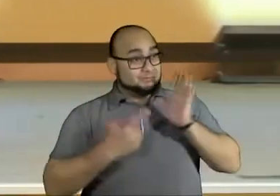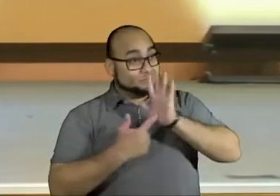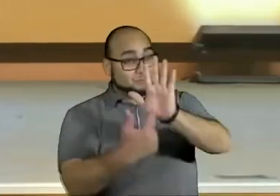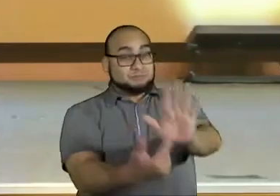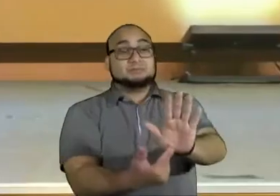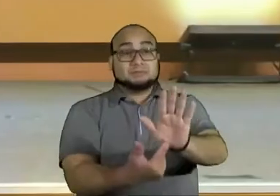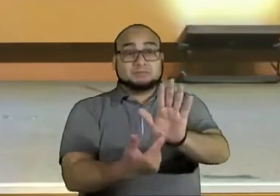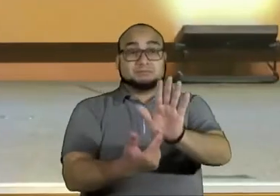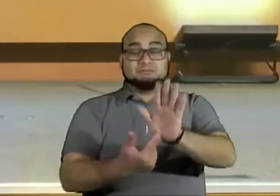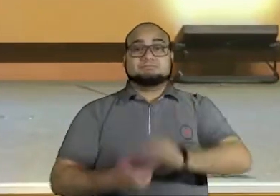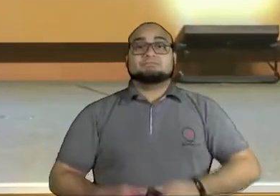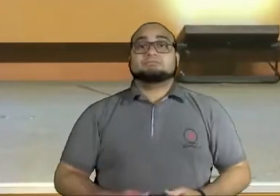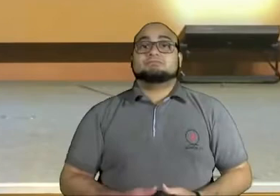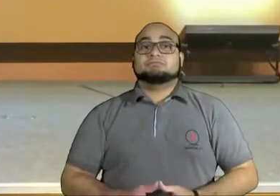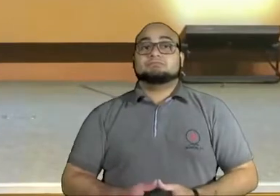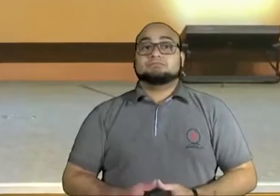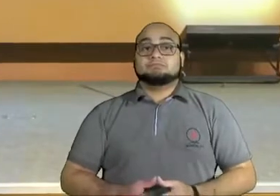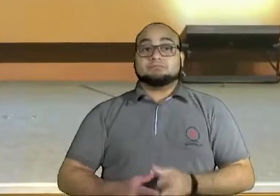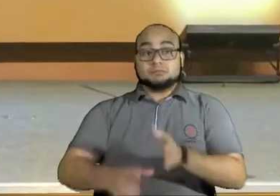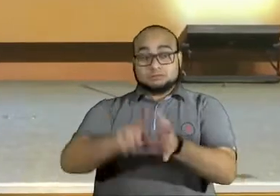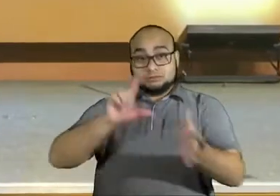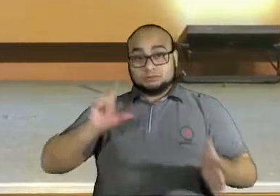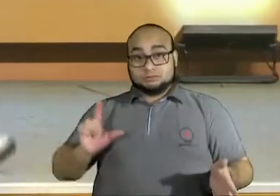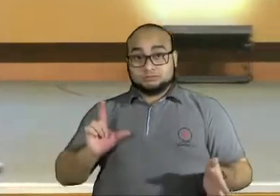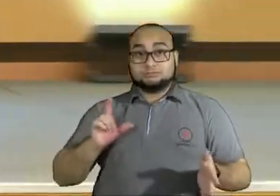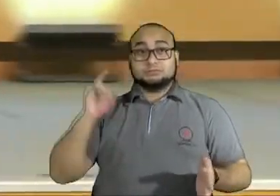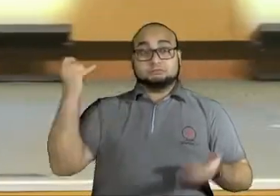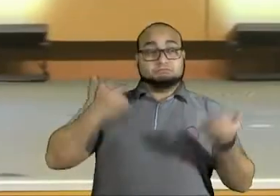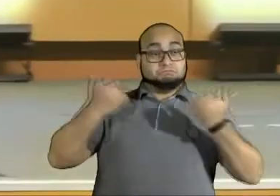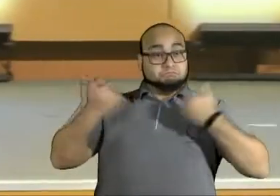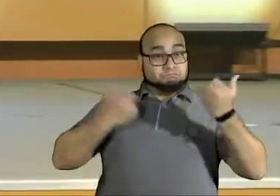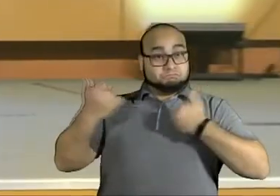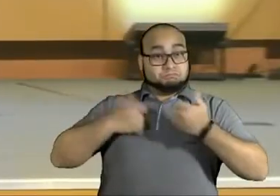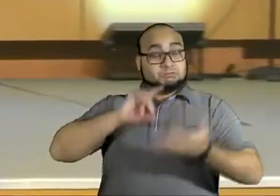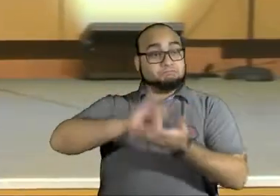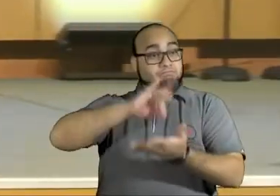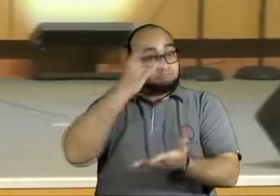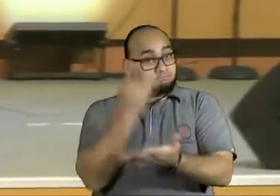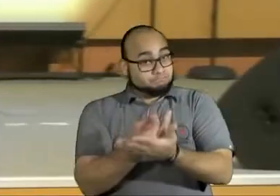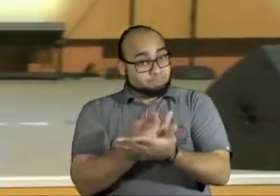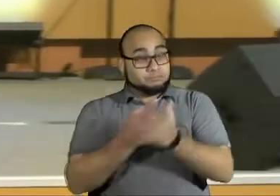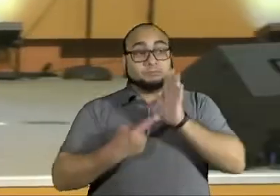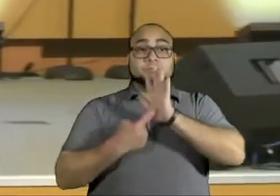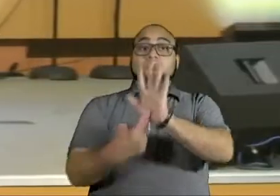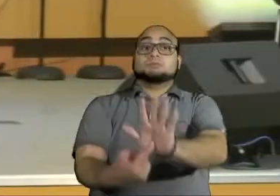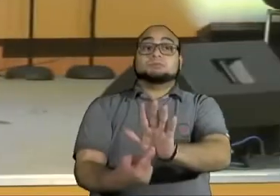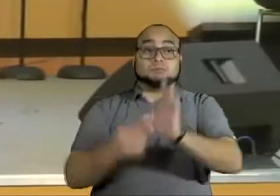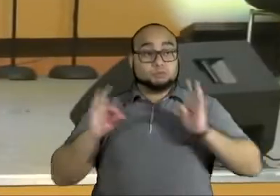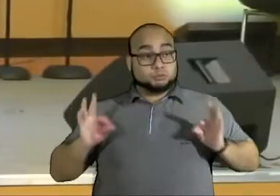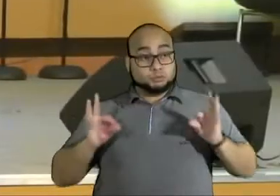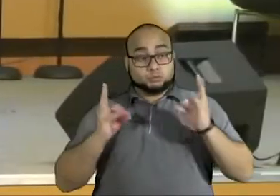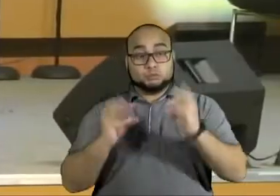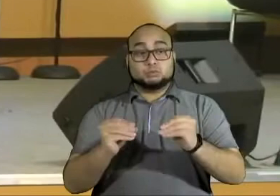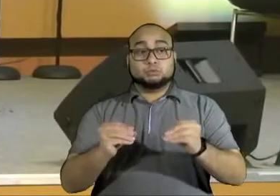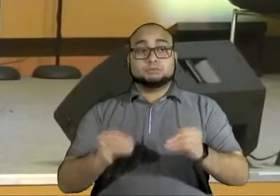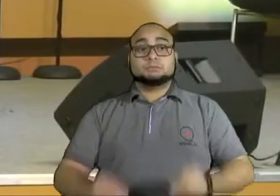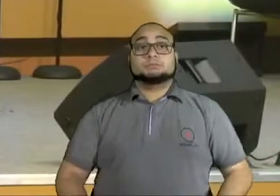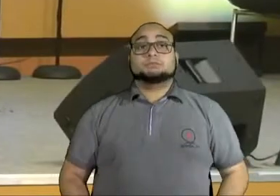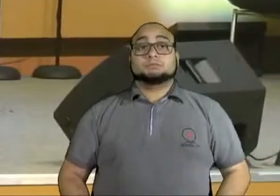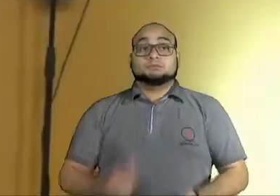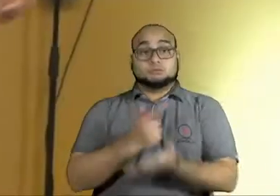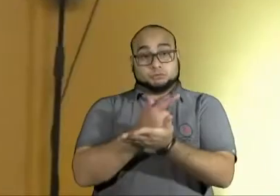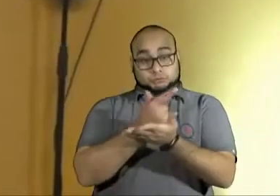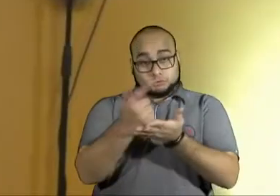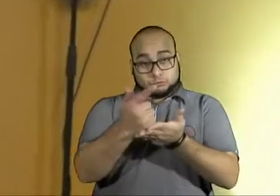querer me chamar de herege, ouça o que a Bíblia diz, e anátema seja tu, ao invés de mim. Gênesis capítulo de número